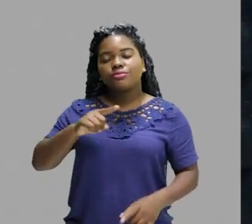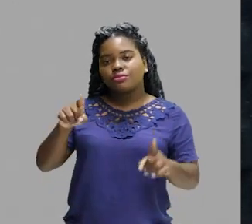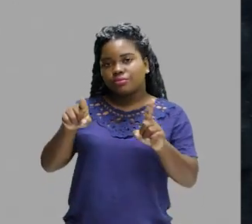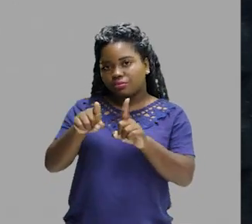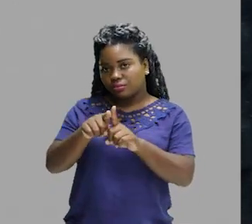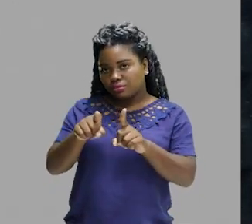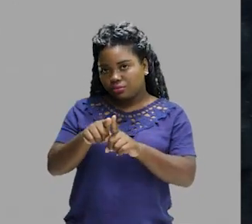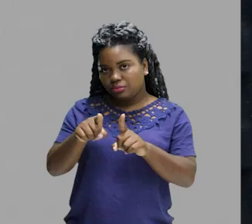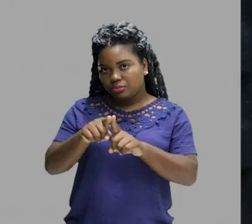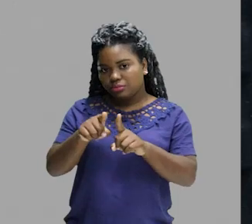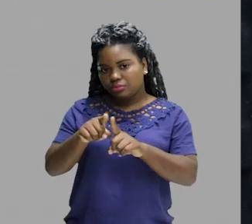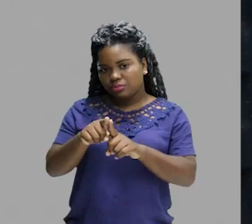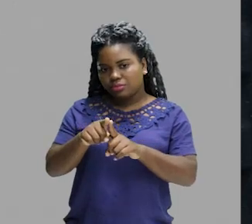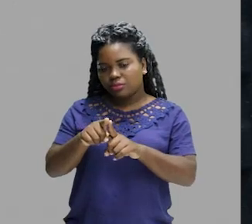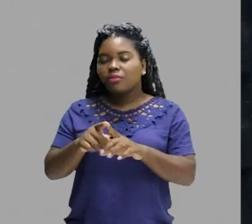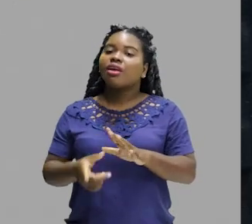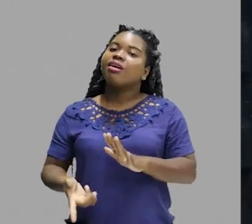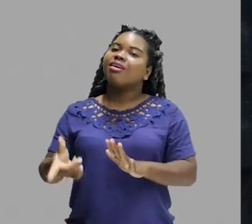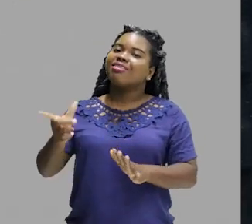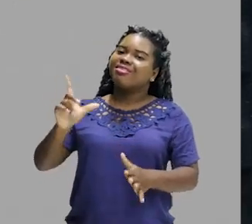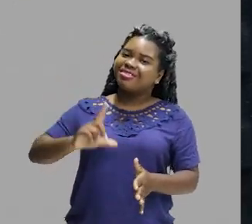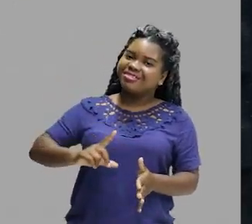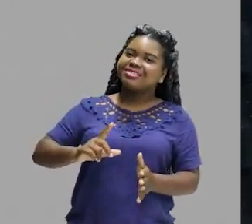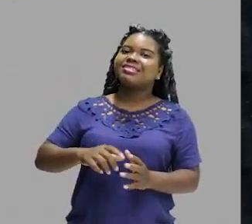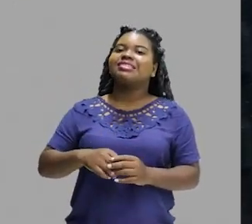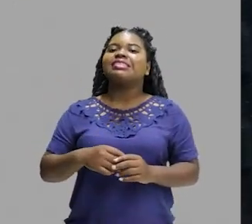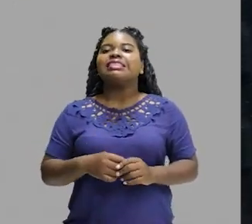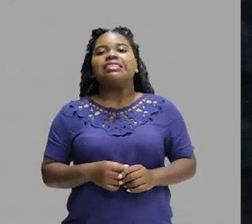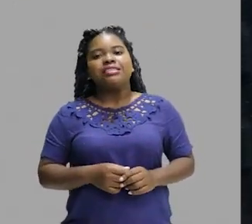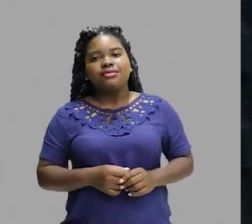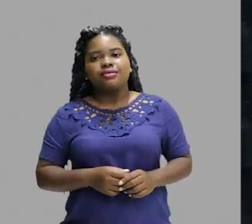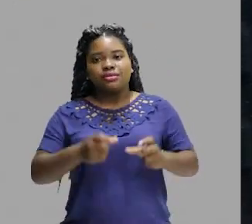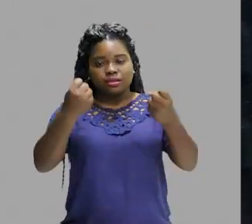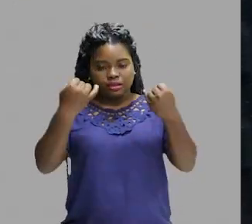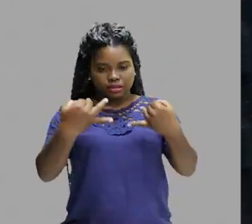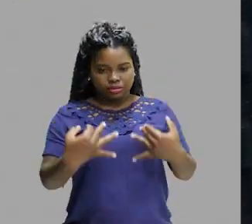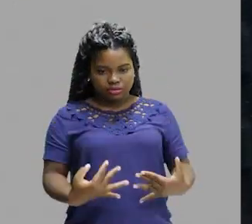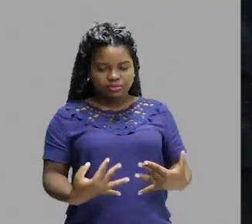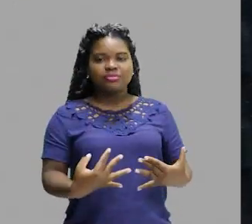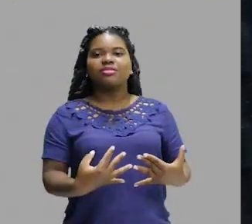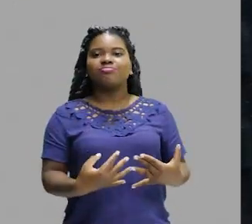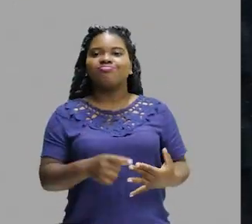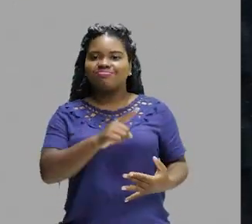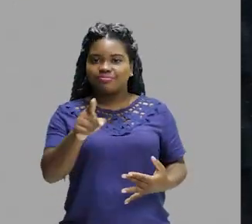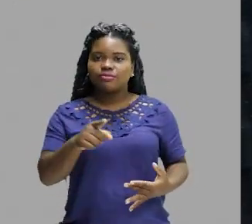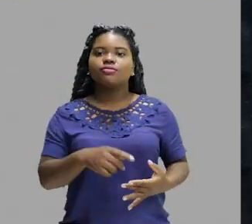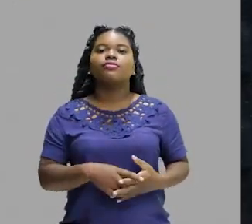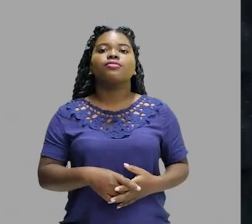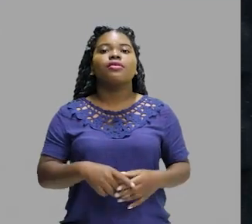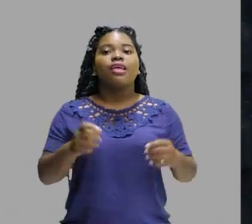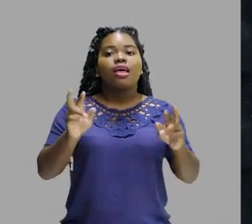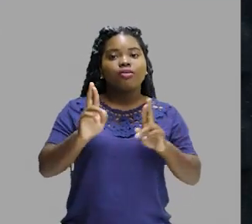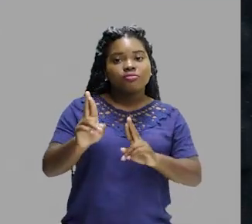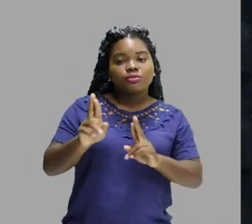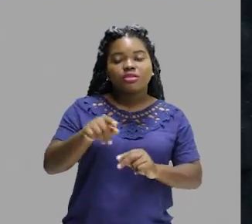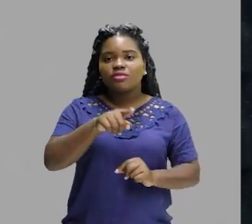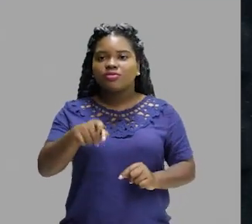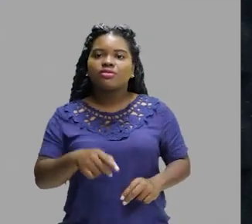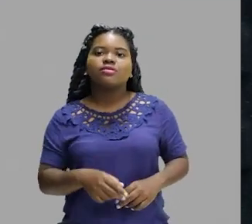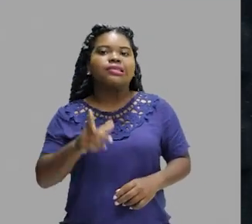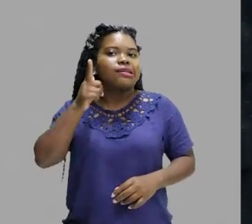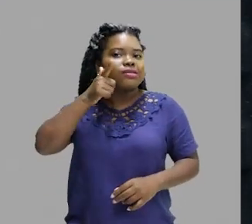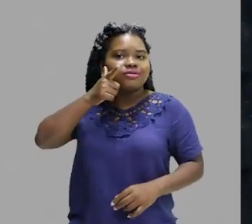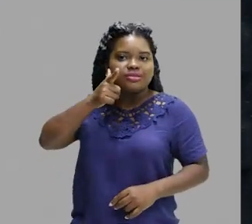Bem, voltando rapidinho aqui, eu espero que vocês tenham conseguido anotar, tá? Tudo isso aqui que a gente trabalhou